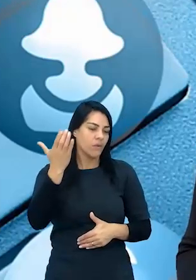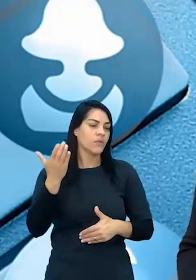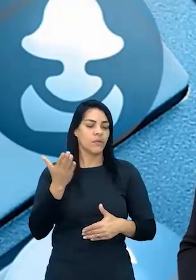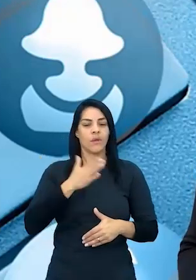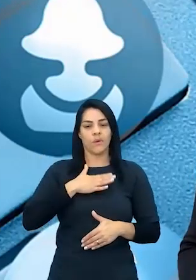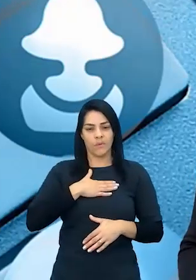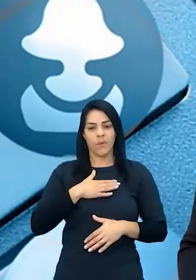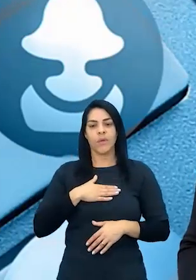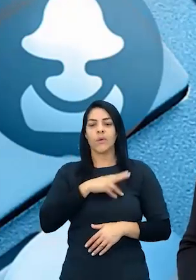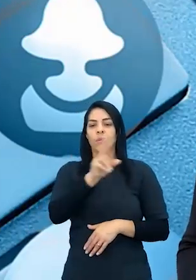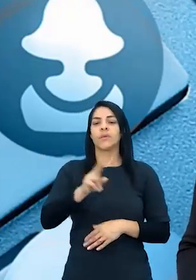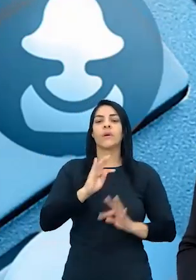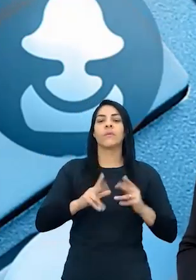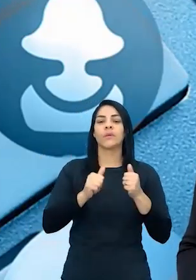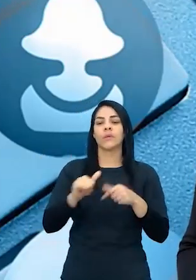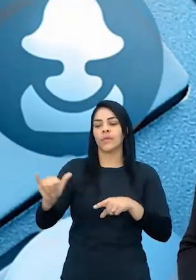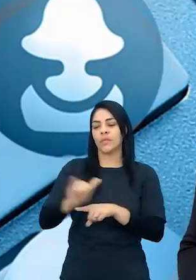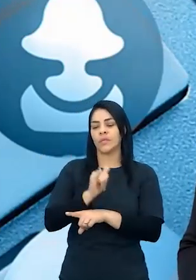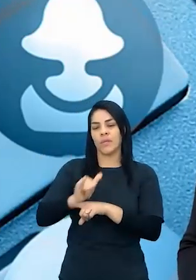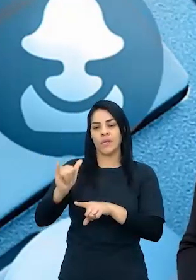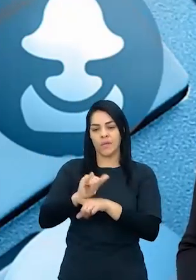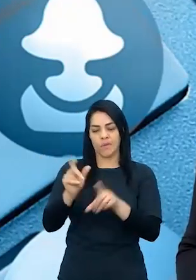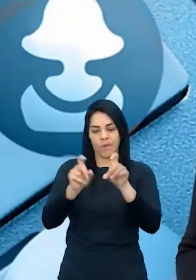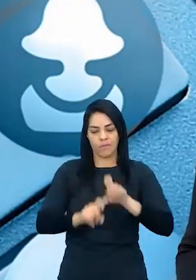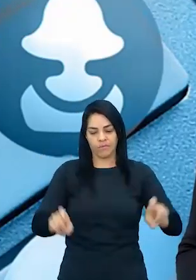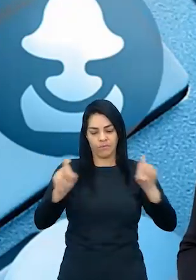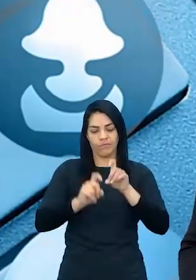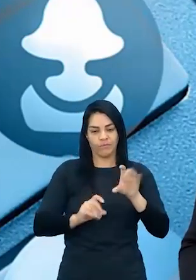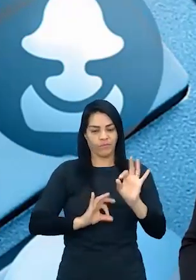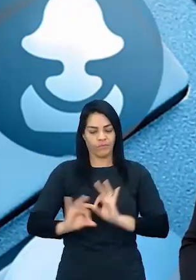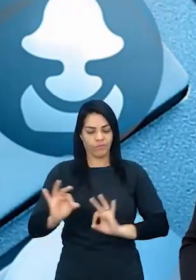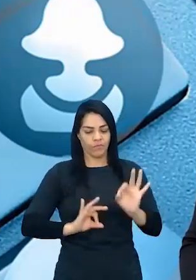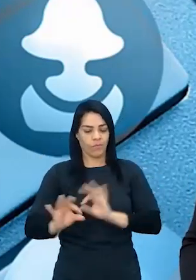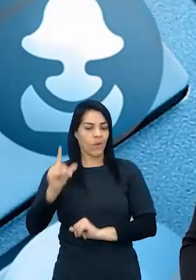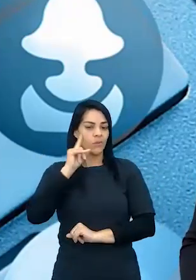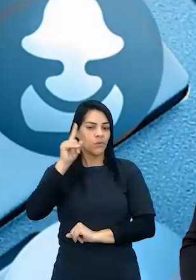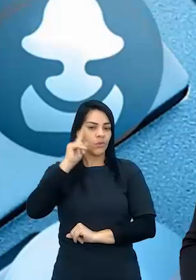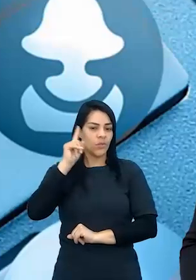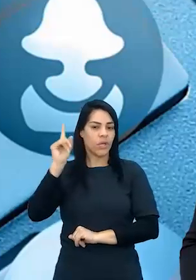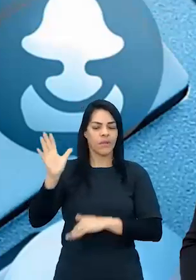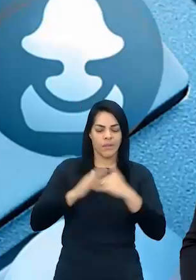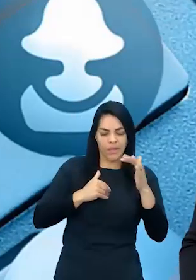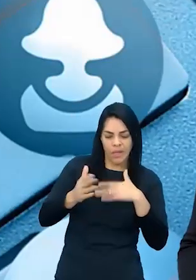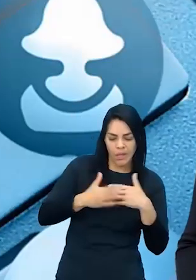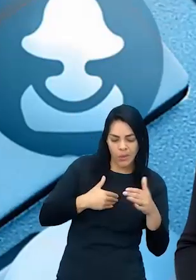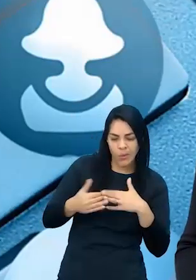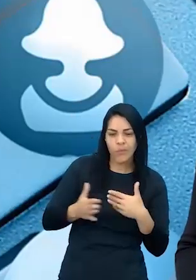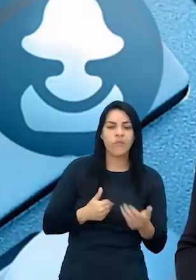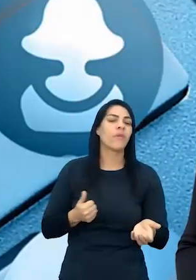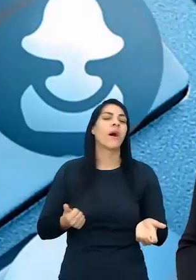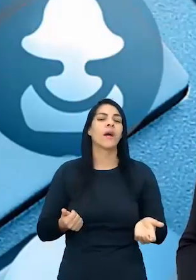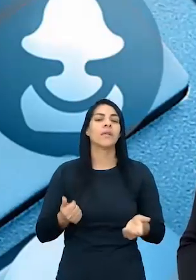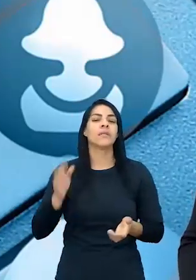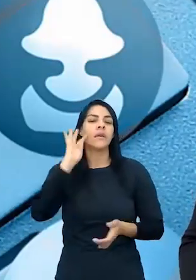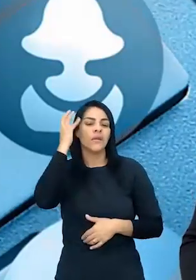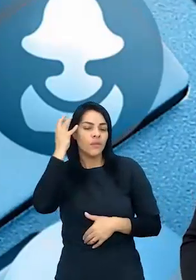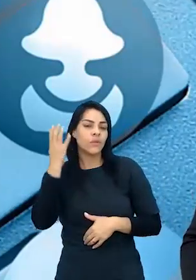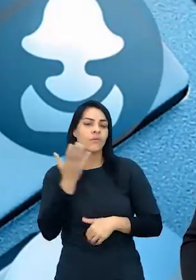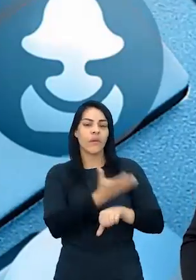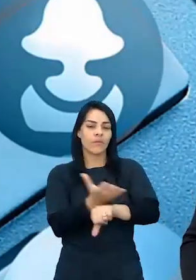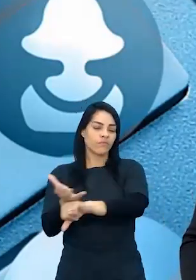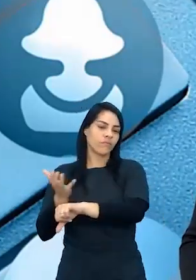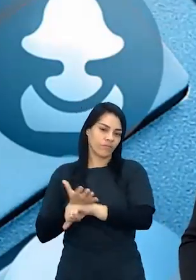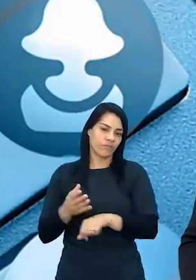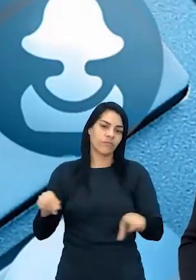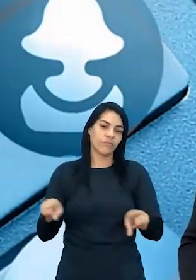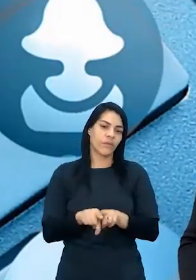etapas da parte da programação para o nosso dia a dia, para resolver problemas de qualquer componente aí, e pode ser